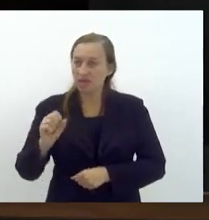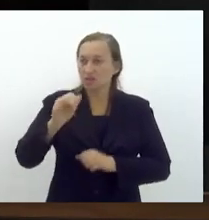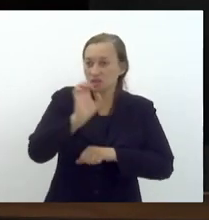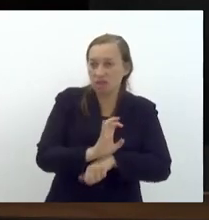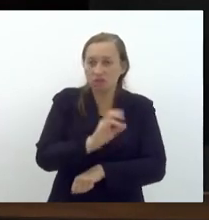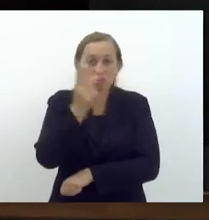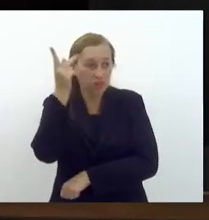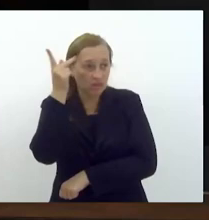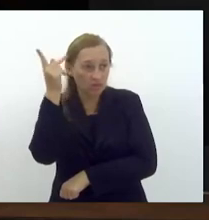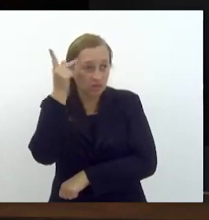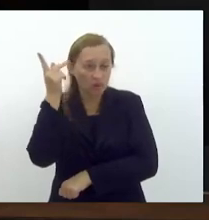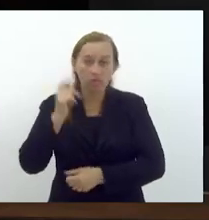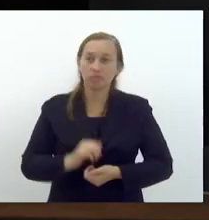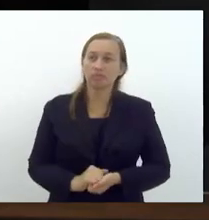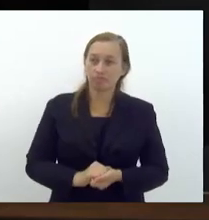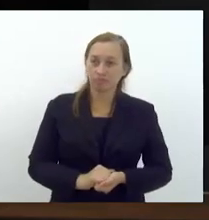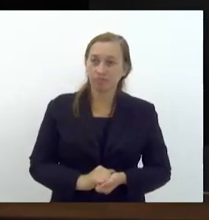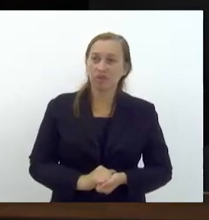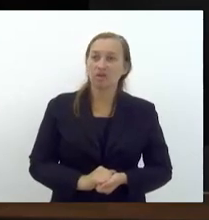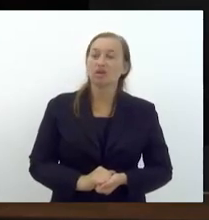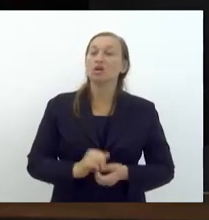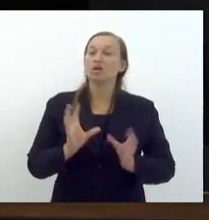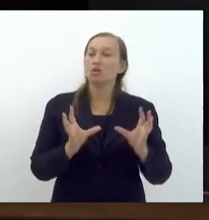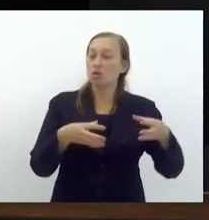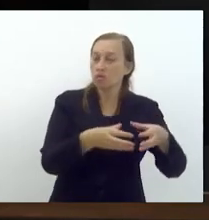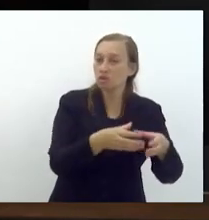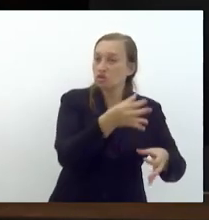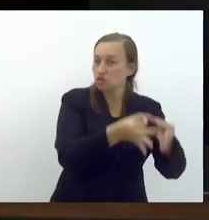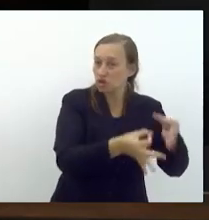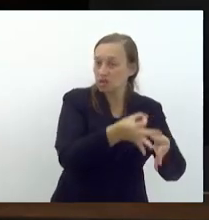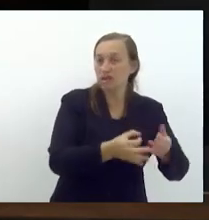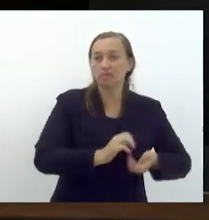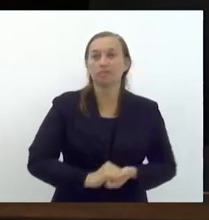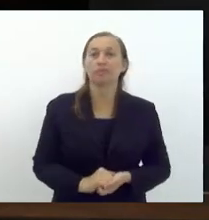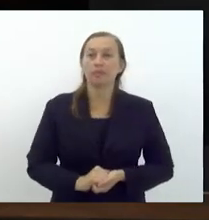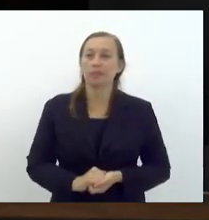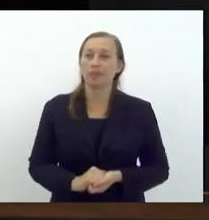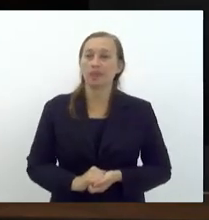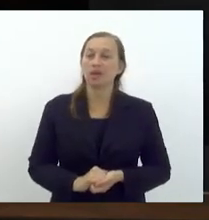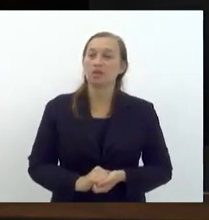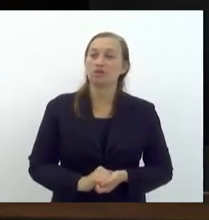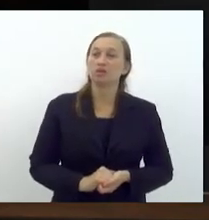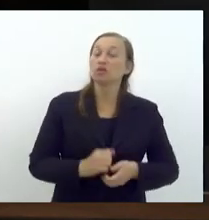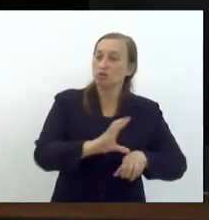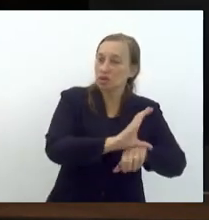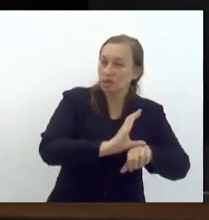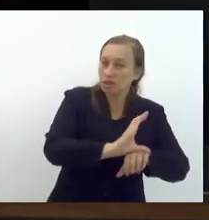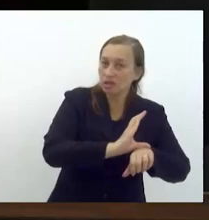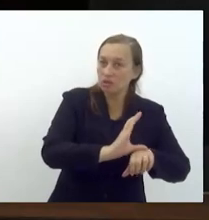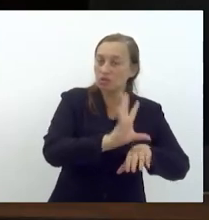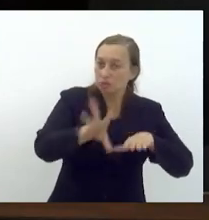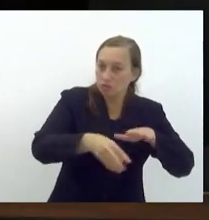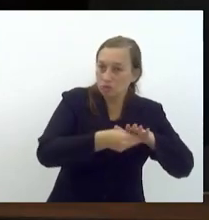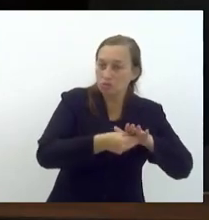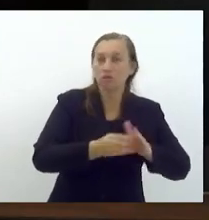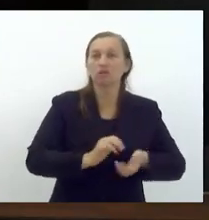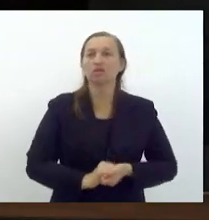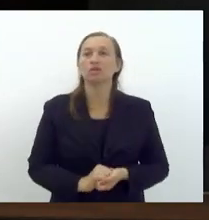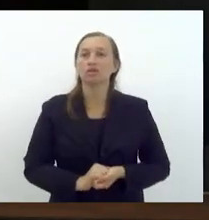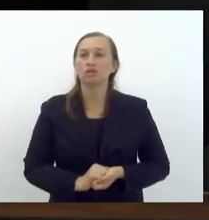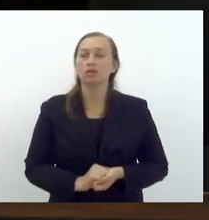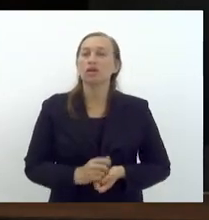Estado de São Paulo pareceres das comissões Constituição e justiça pela constitucionalidade com emendas